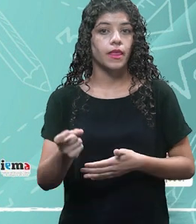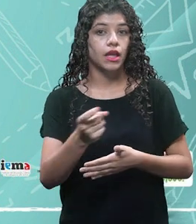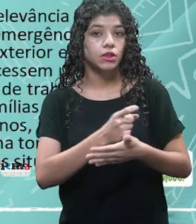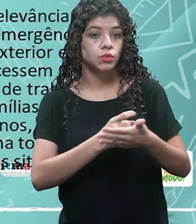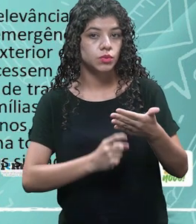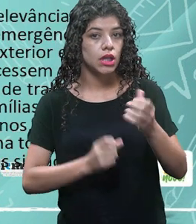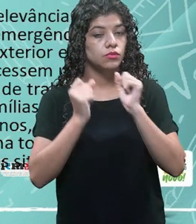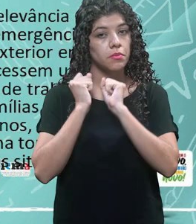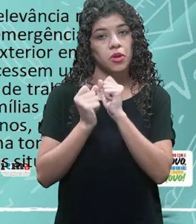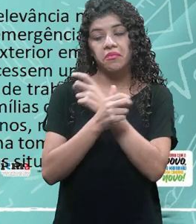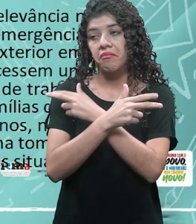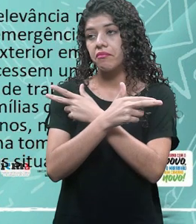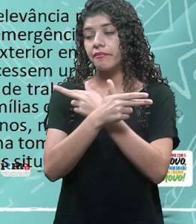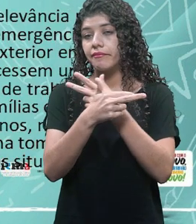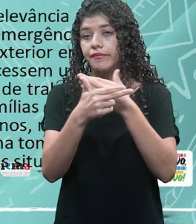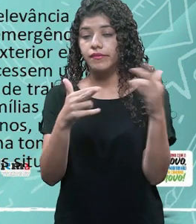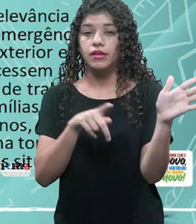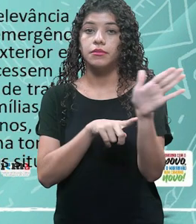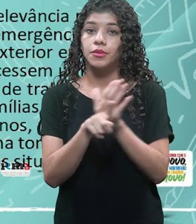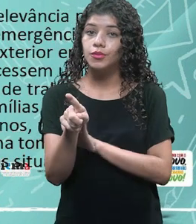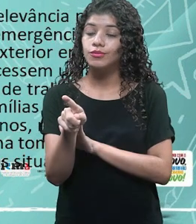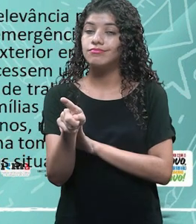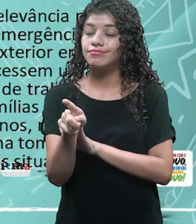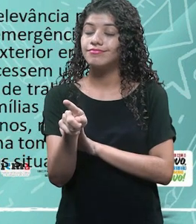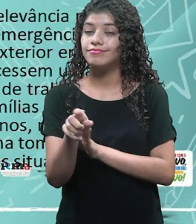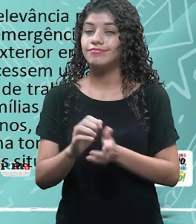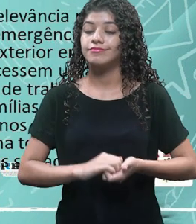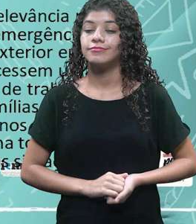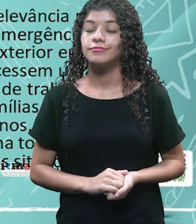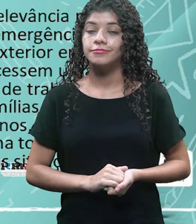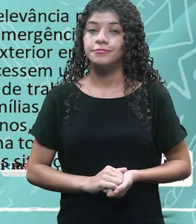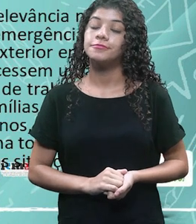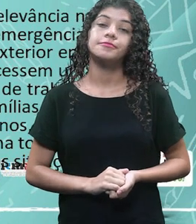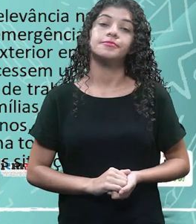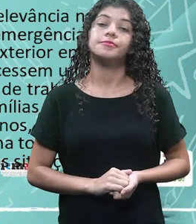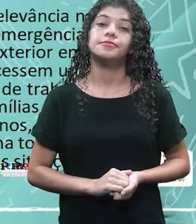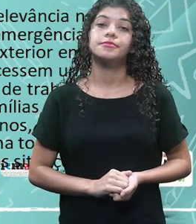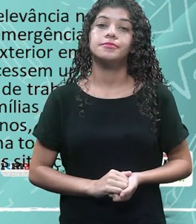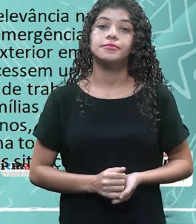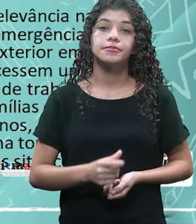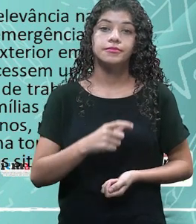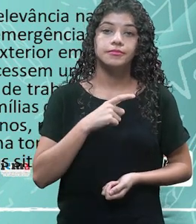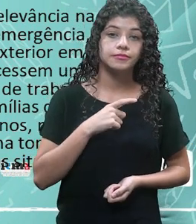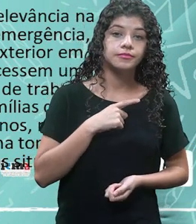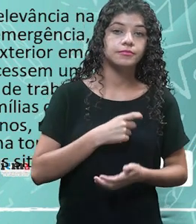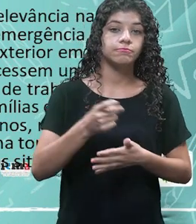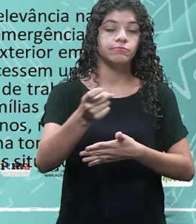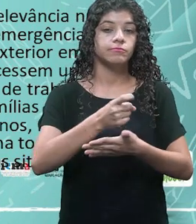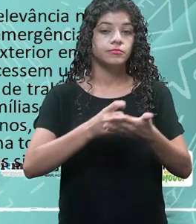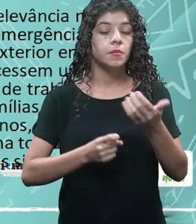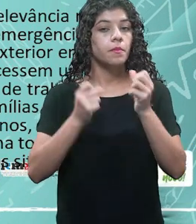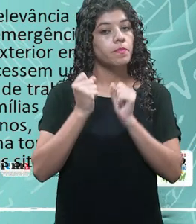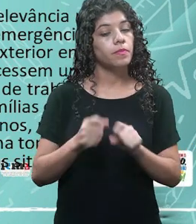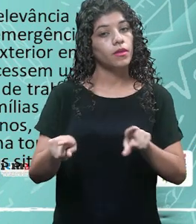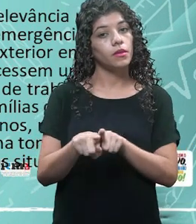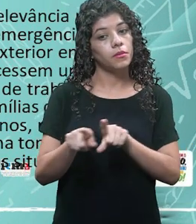texto você pode fazer vários tipos de perguntas aqui você eh aqui eu coloquei só um fragmento do texto né